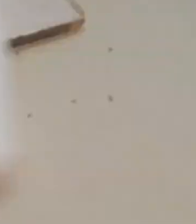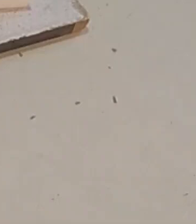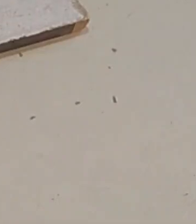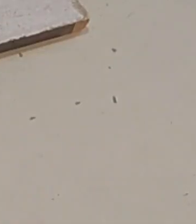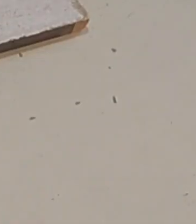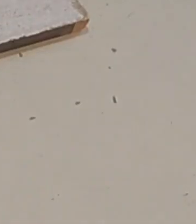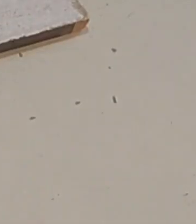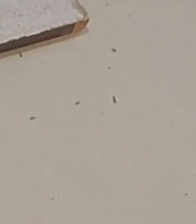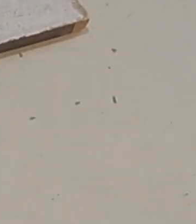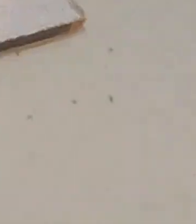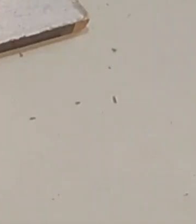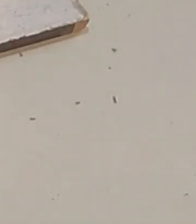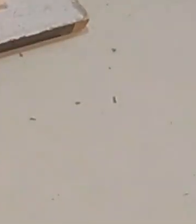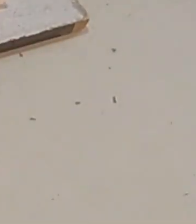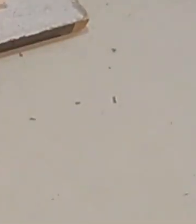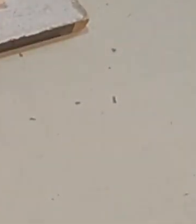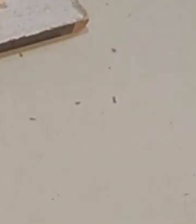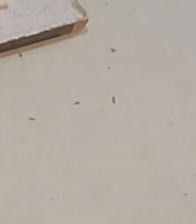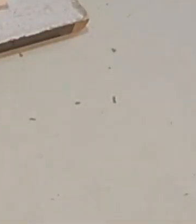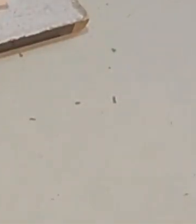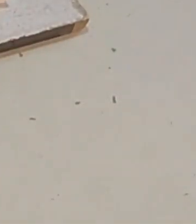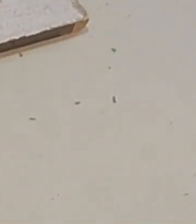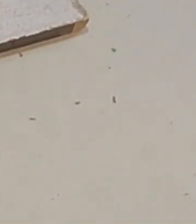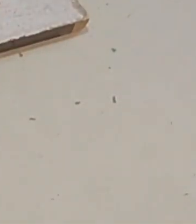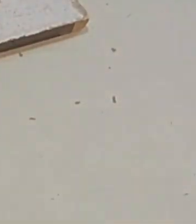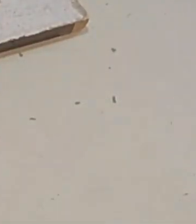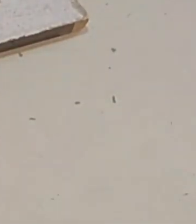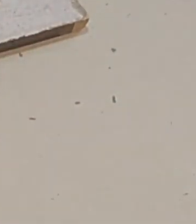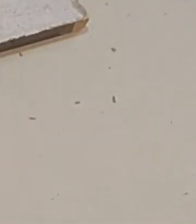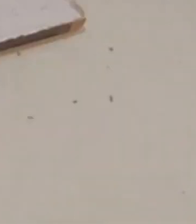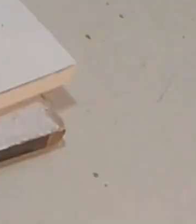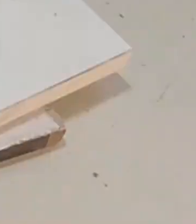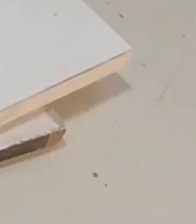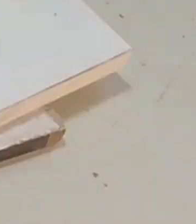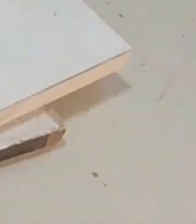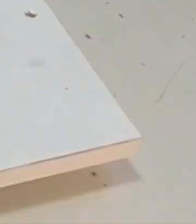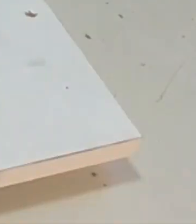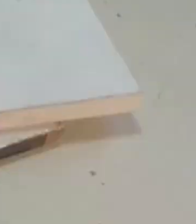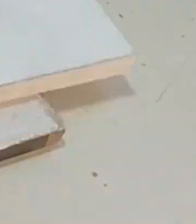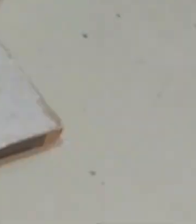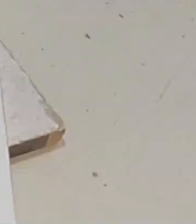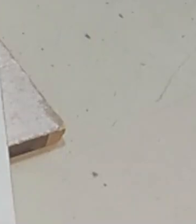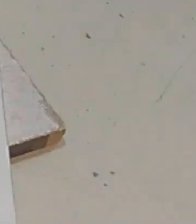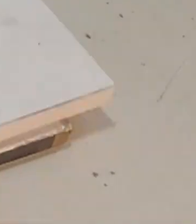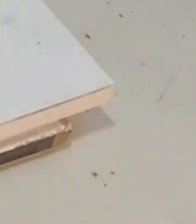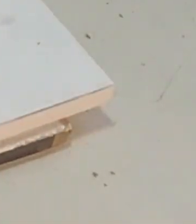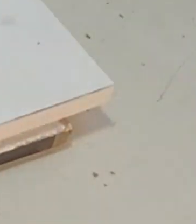choveu, vai chover. Ai, choveu,